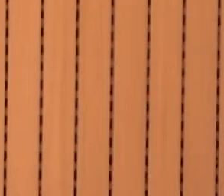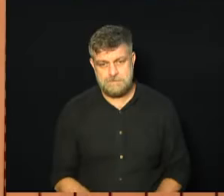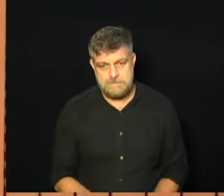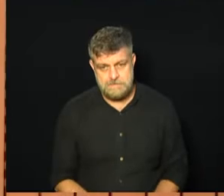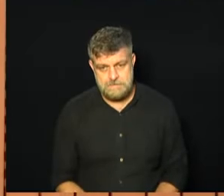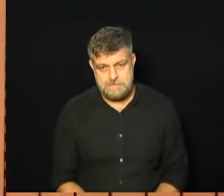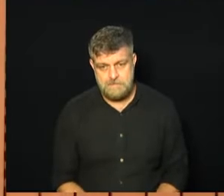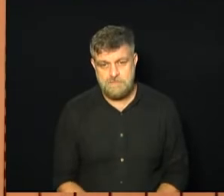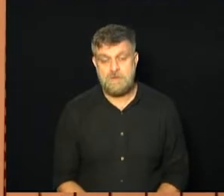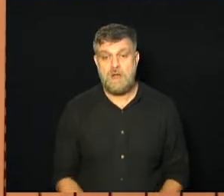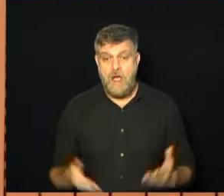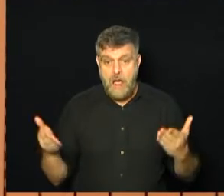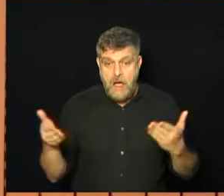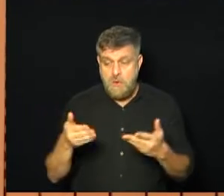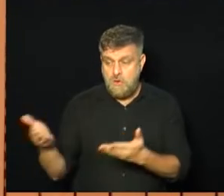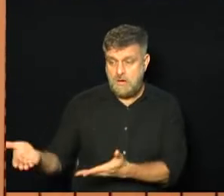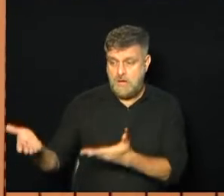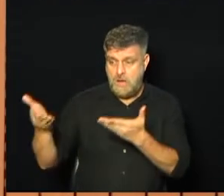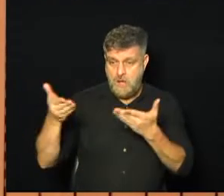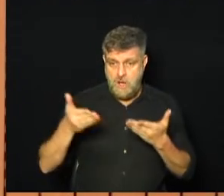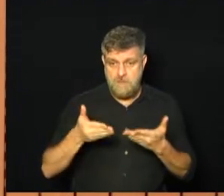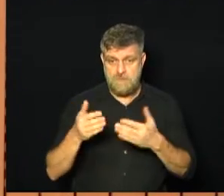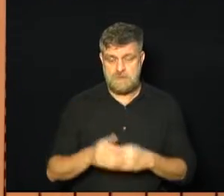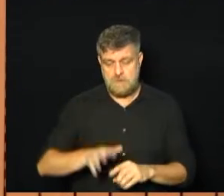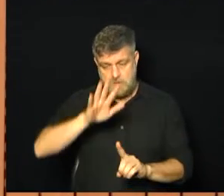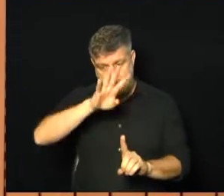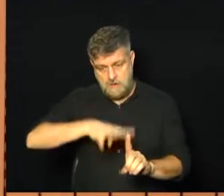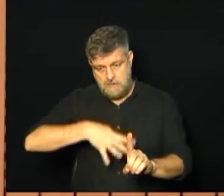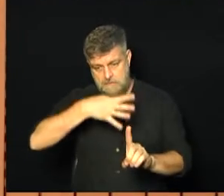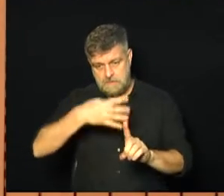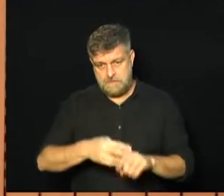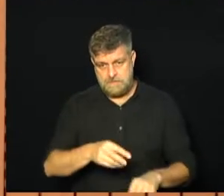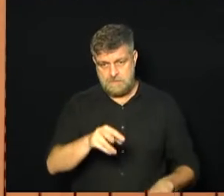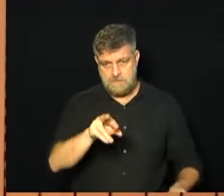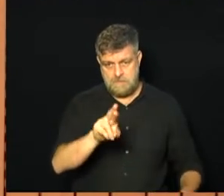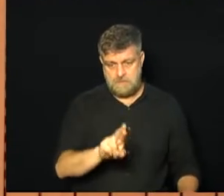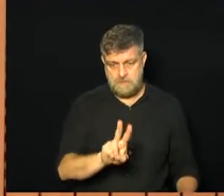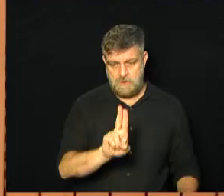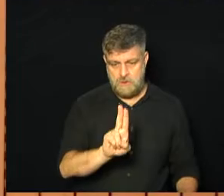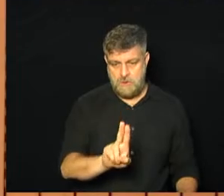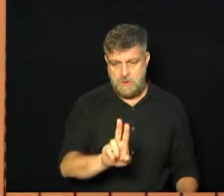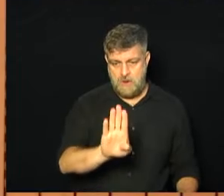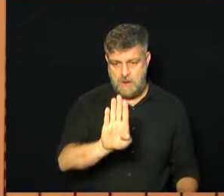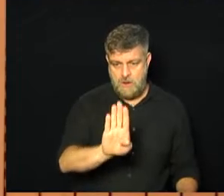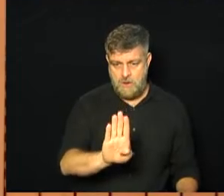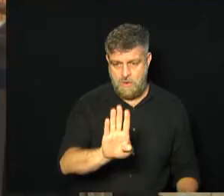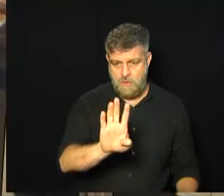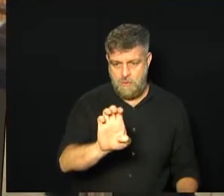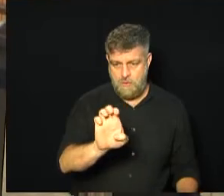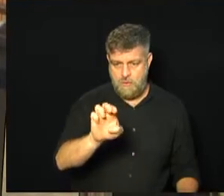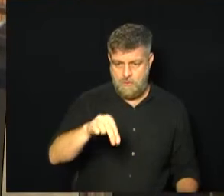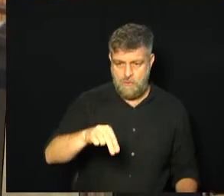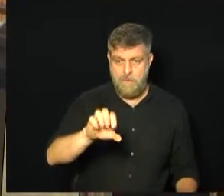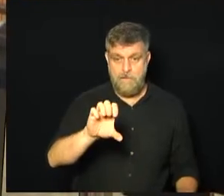Por fim, convidamos agora o homenageado Rubem Borges Fialho Júnior.